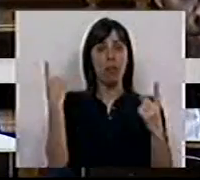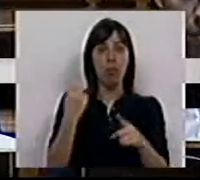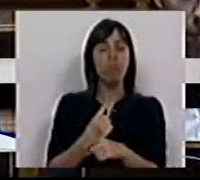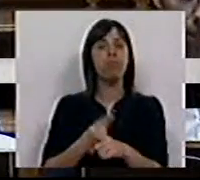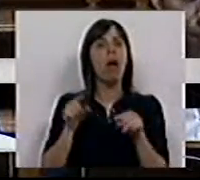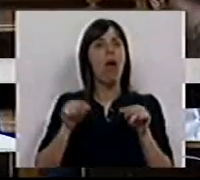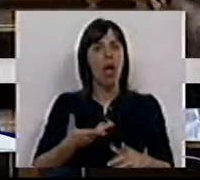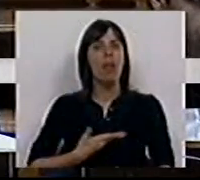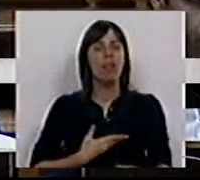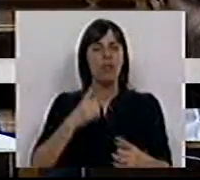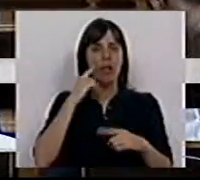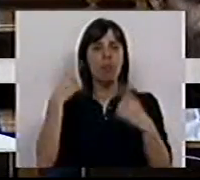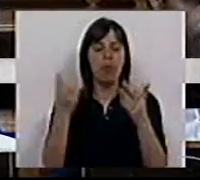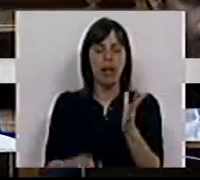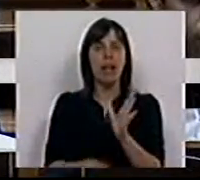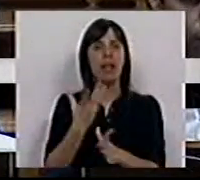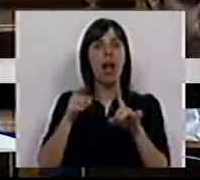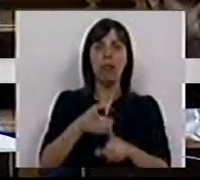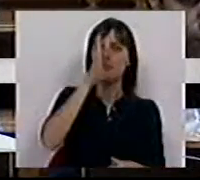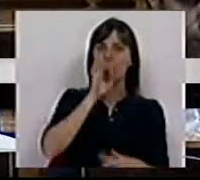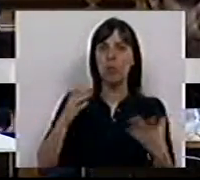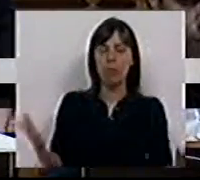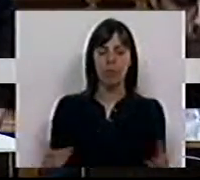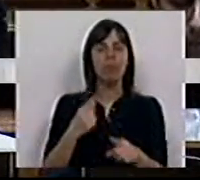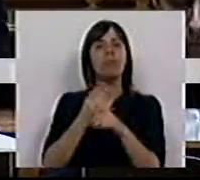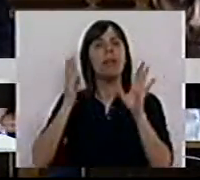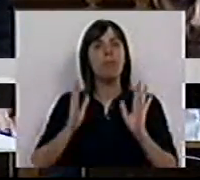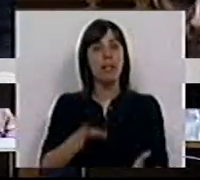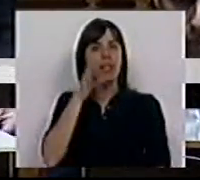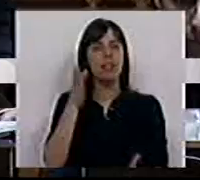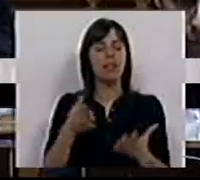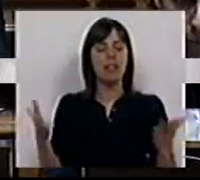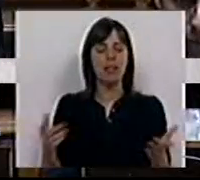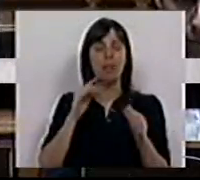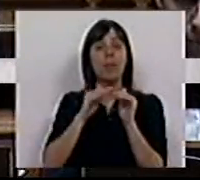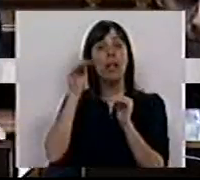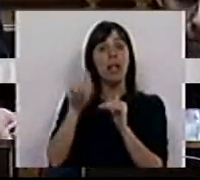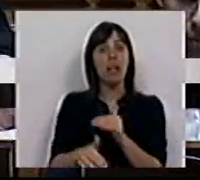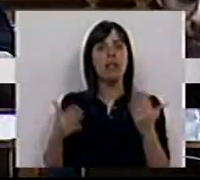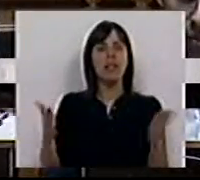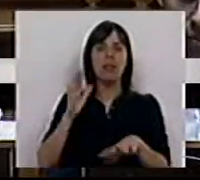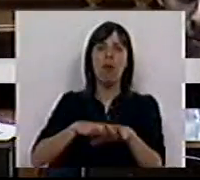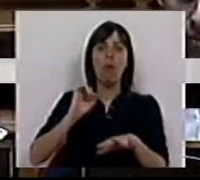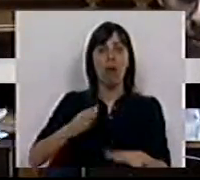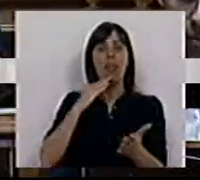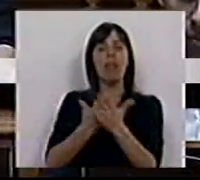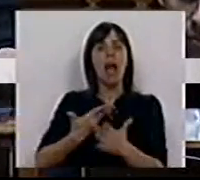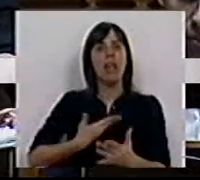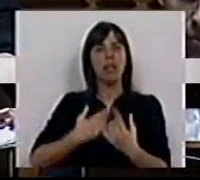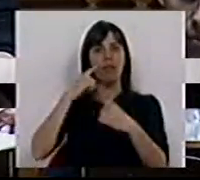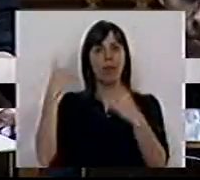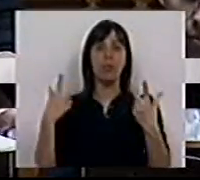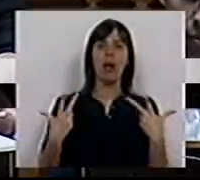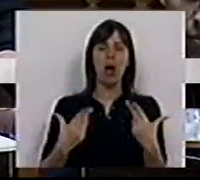pública. Também é dívida pública criada por este Governo. E também é preciso dizer que a recessão causa dívida pública.